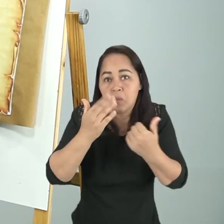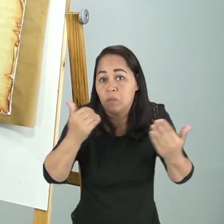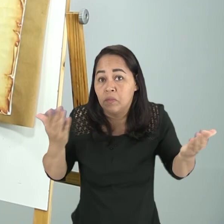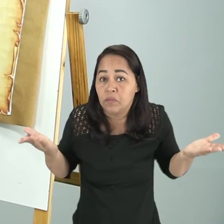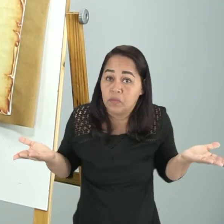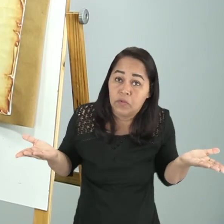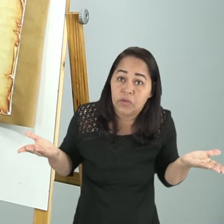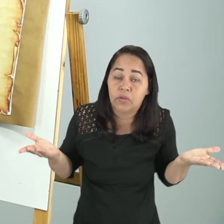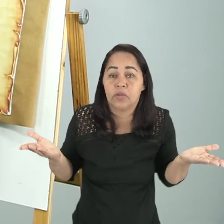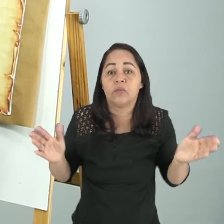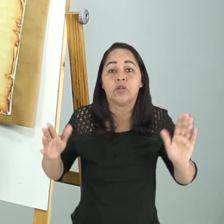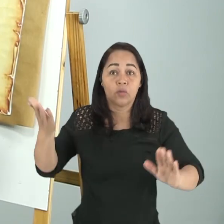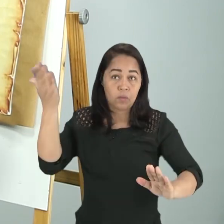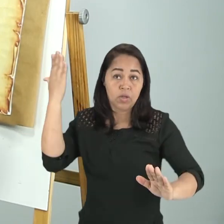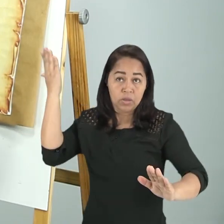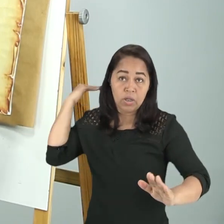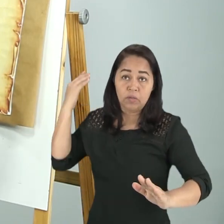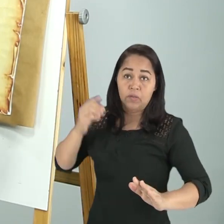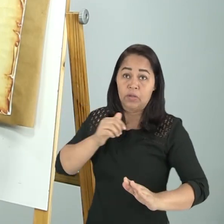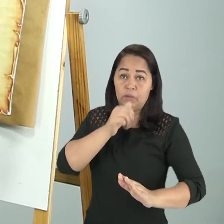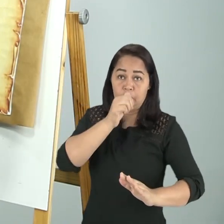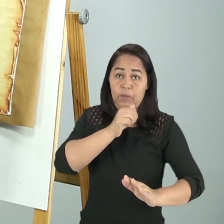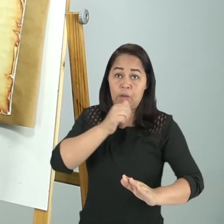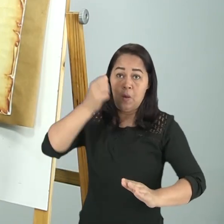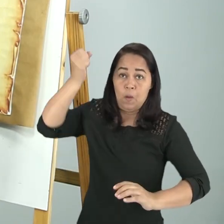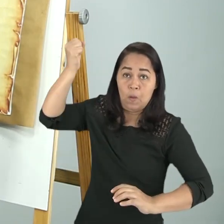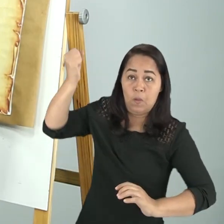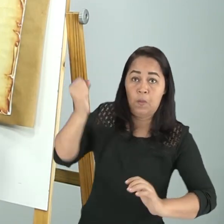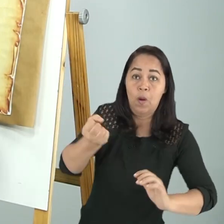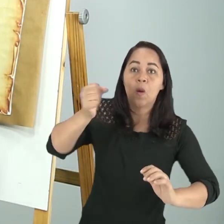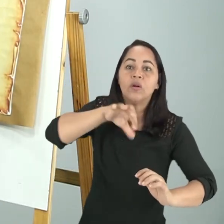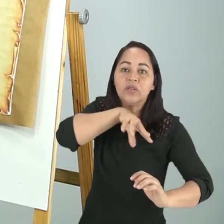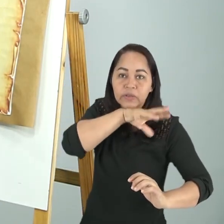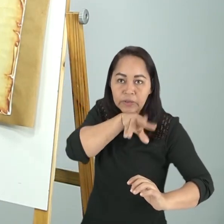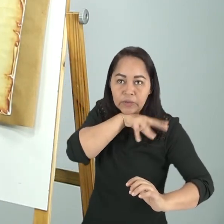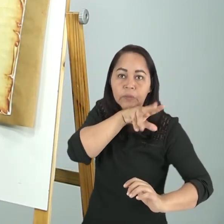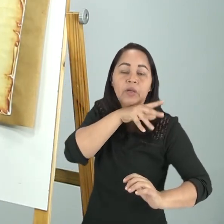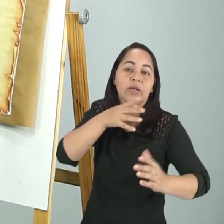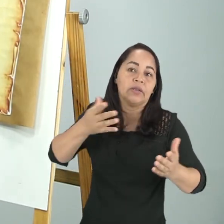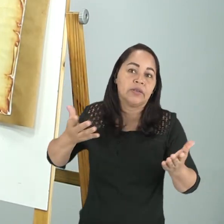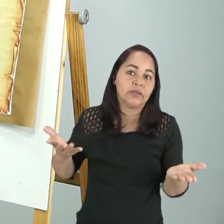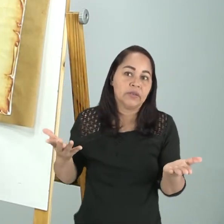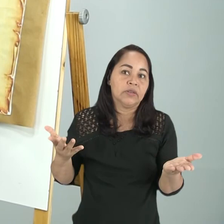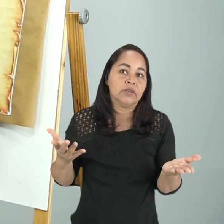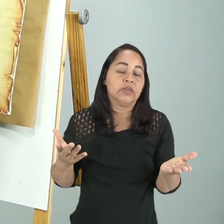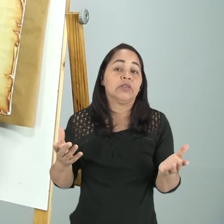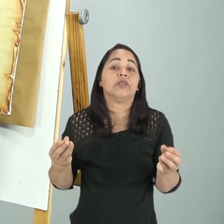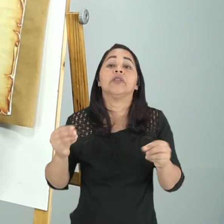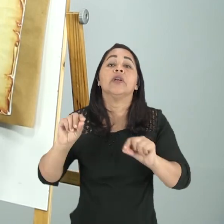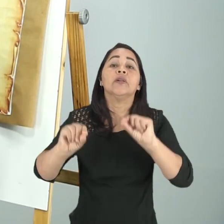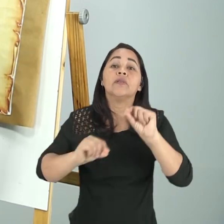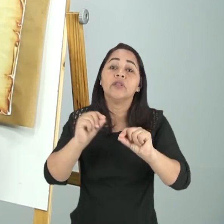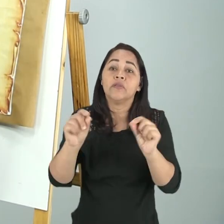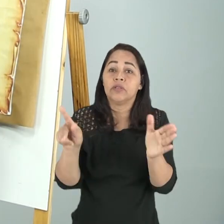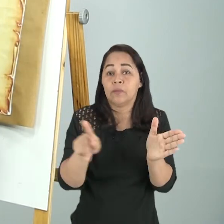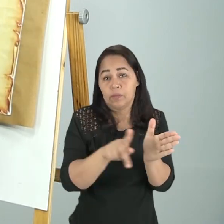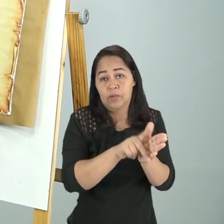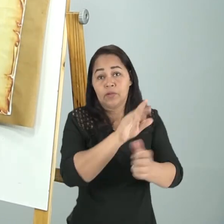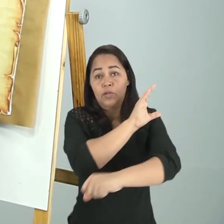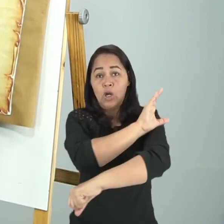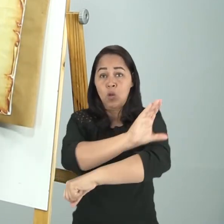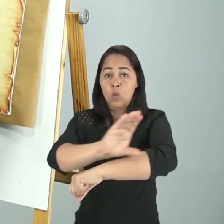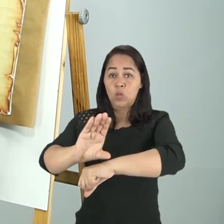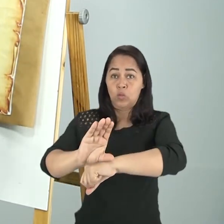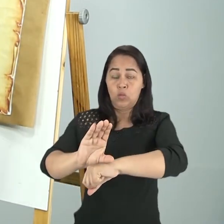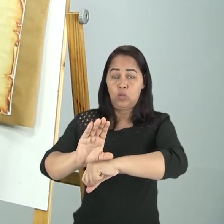certeza era para sacrificar, né, que eles sacrificavam animais na época, que era tudo dentro da cultura deles. Você já